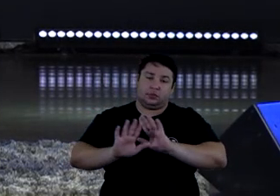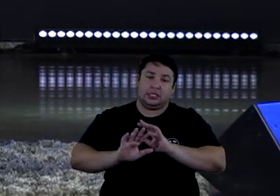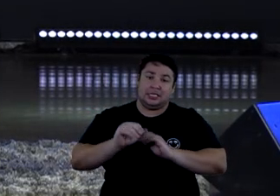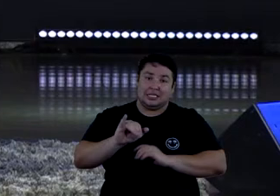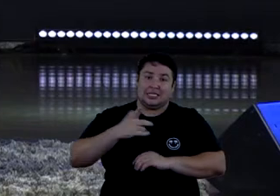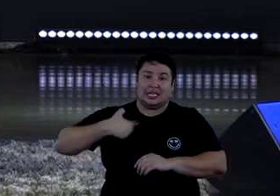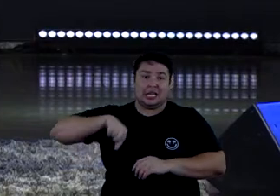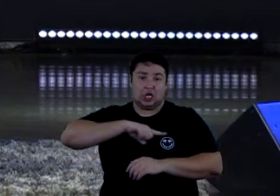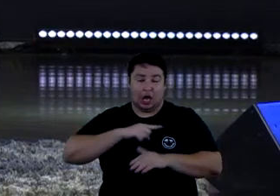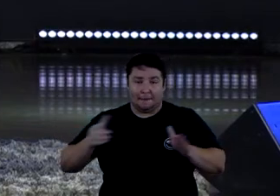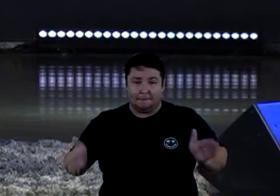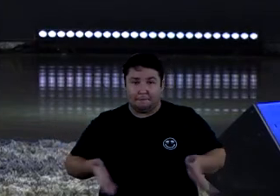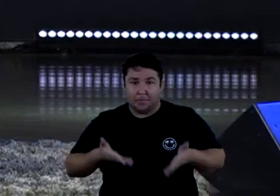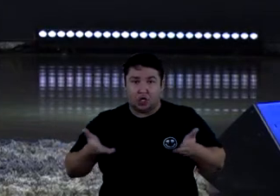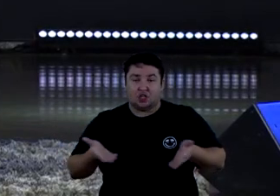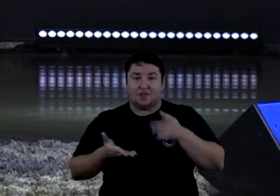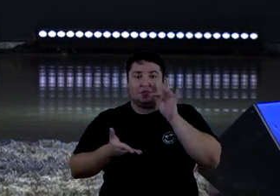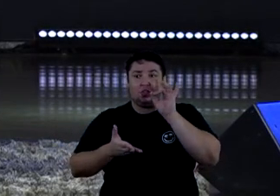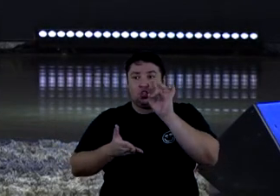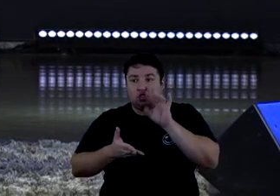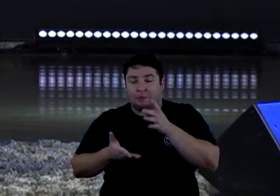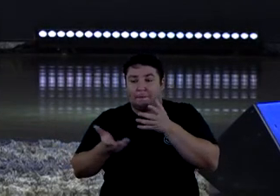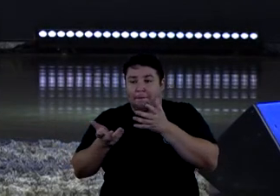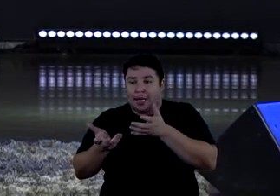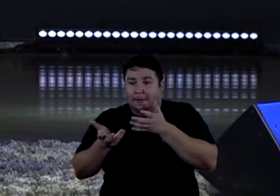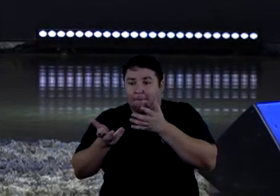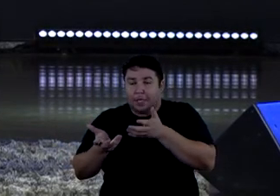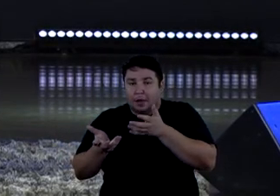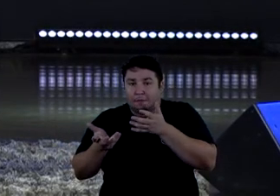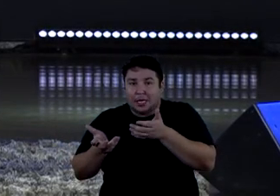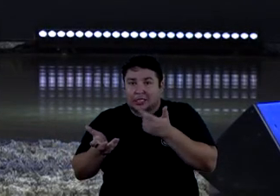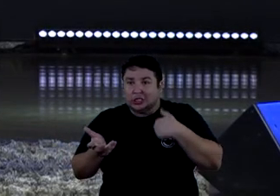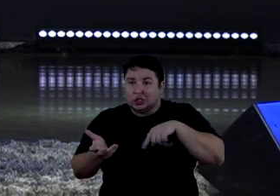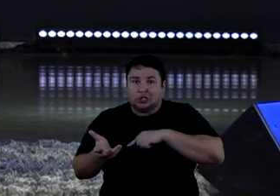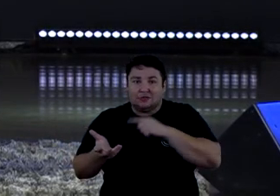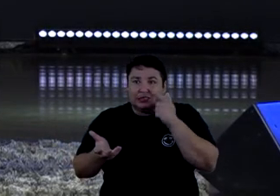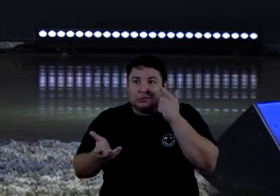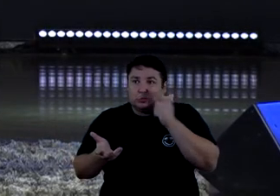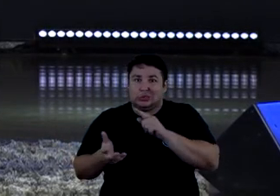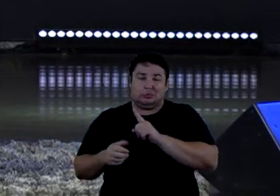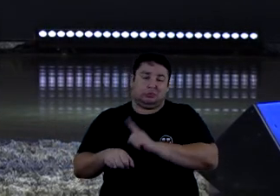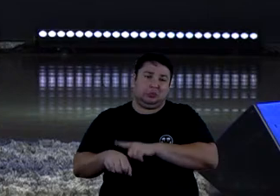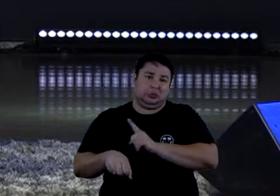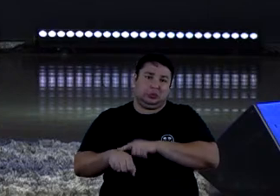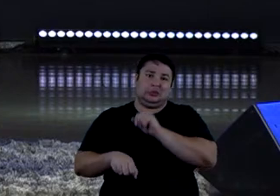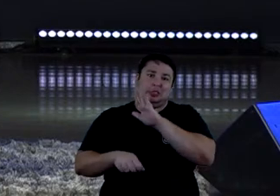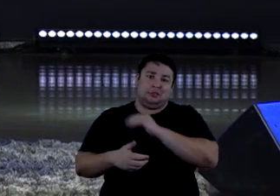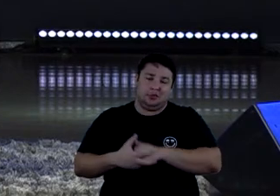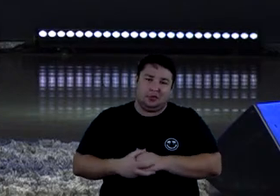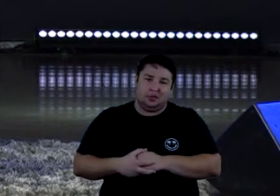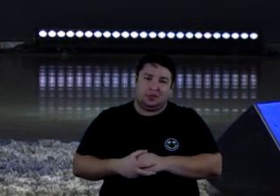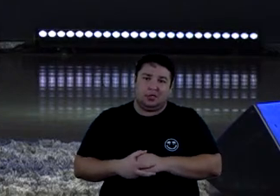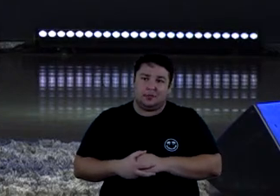nossa motivação só for recompensa, a gente não vai aguentar muito tempo.